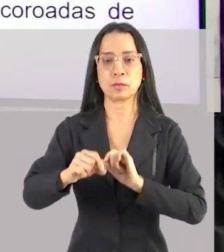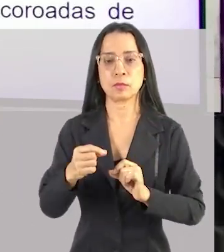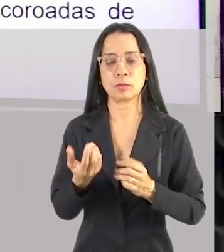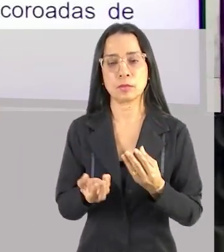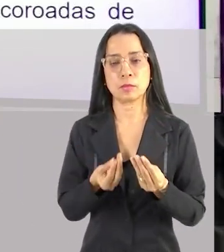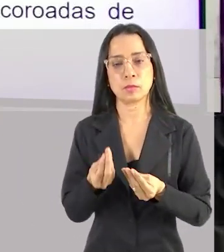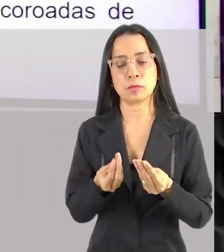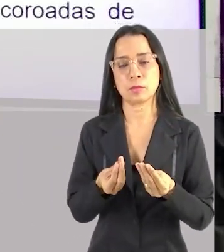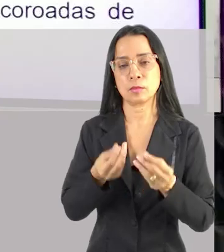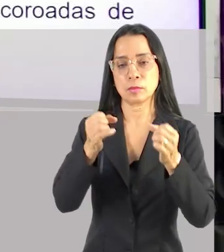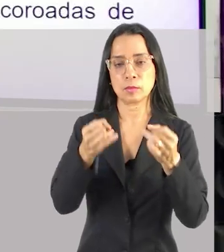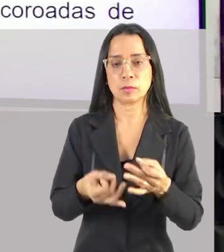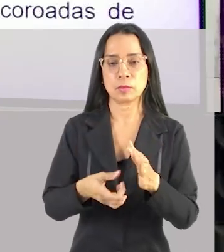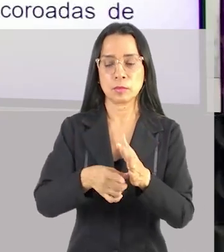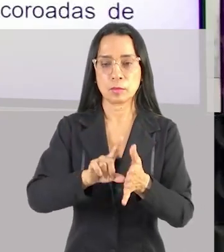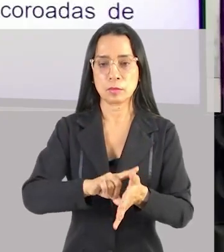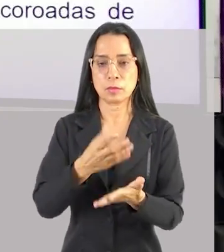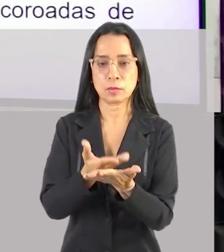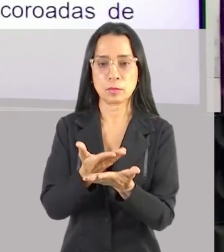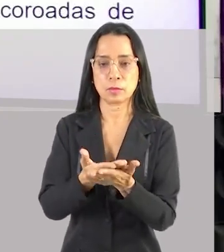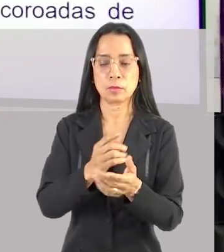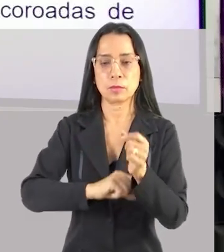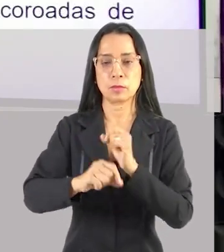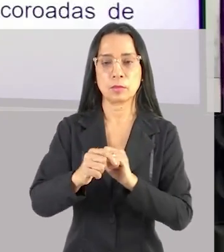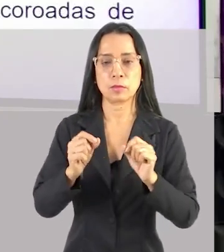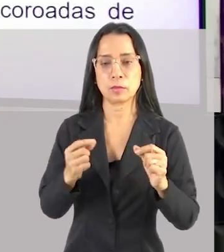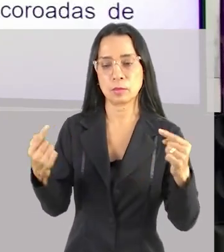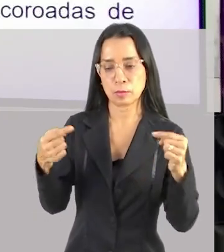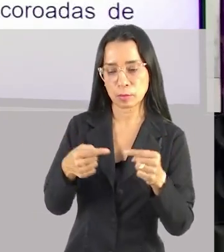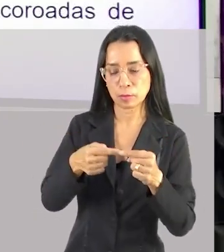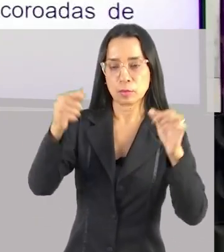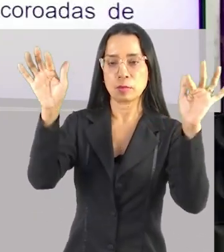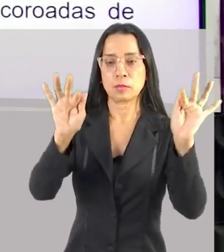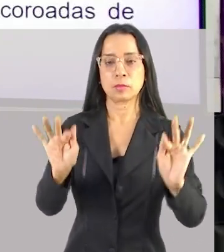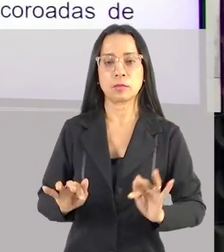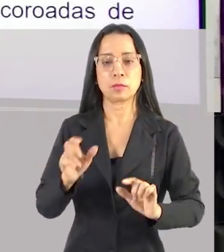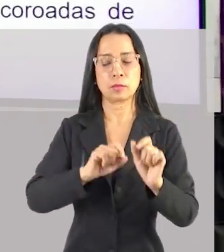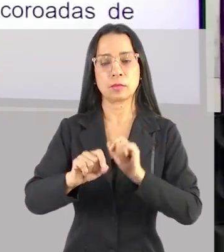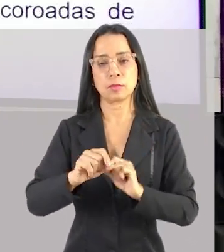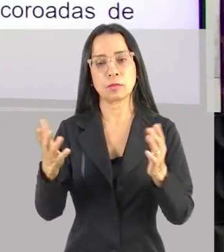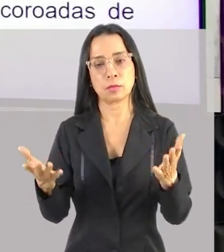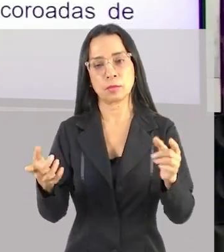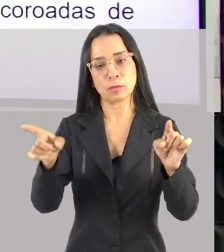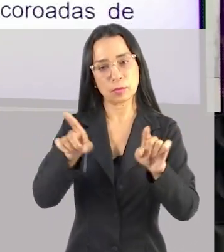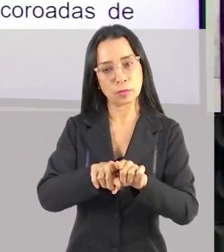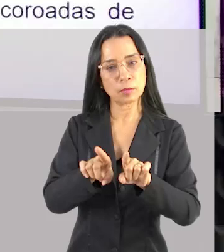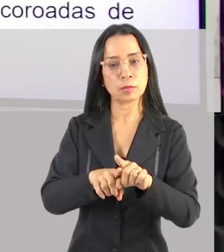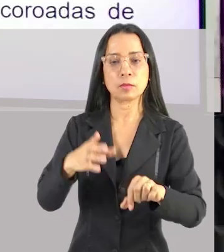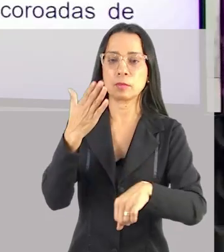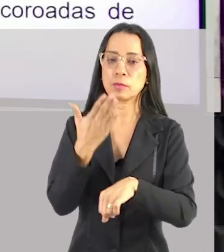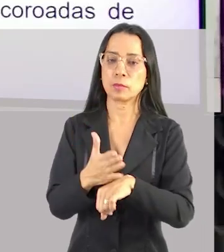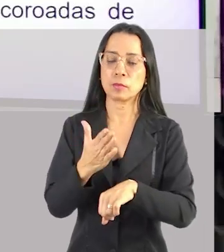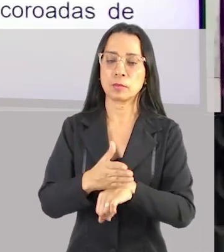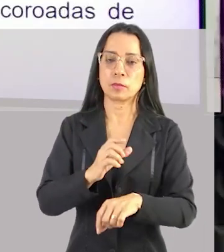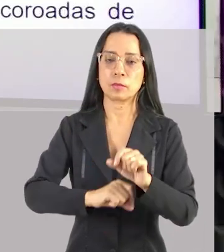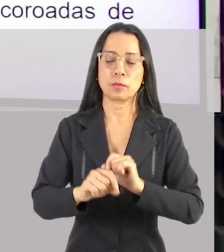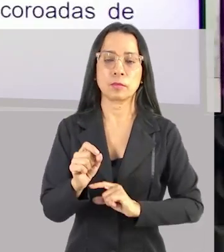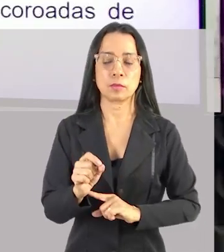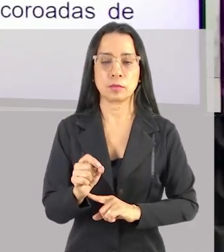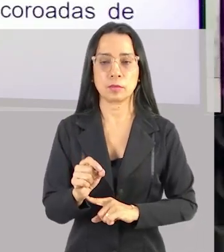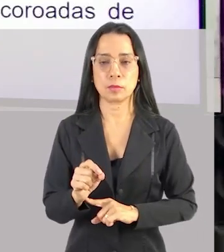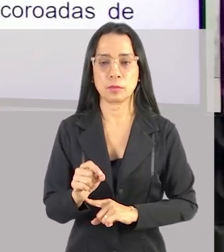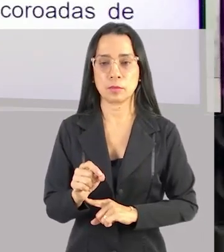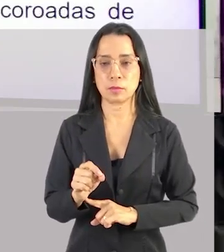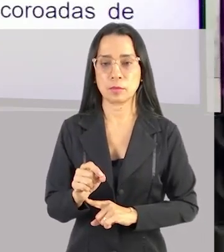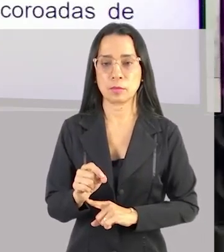como eu falei na aula passada, né, intrinsecamente ligada à felicidade, né, e a ética ela está ligada também à prática, né. A gente